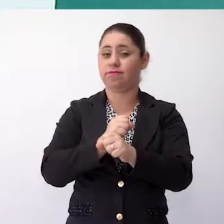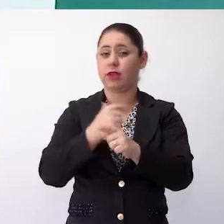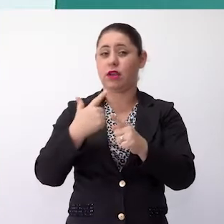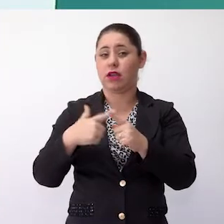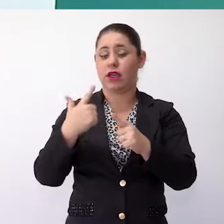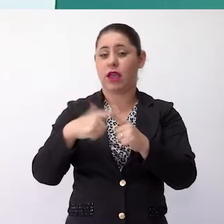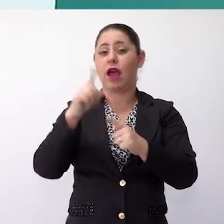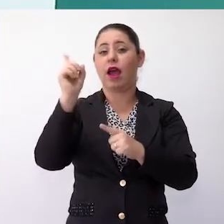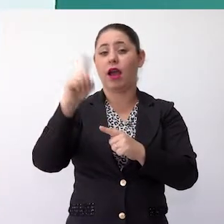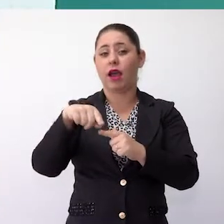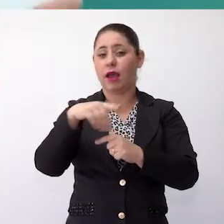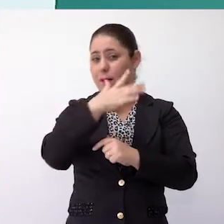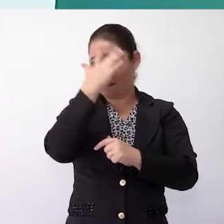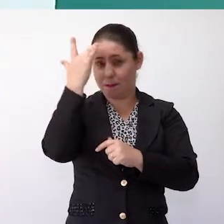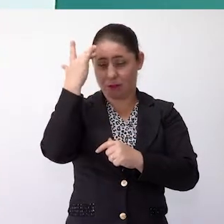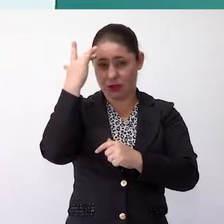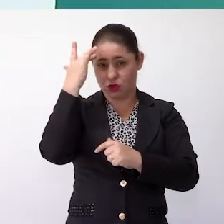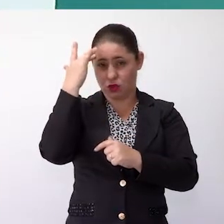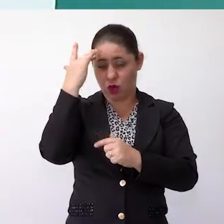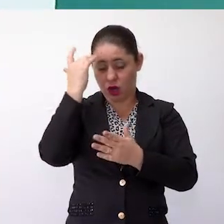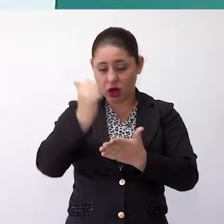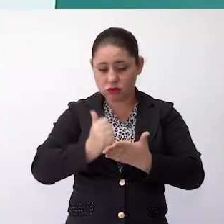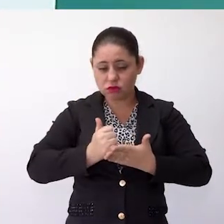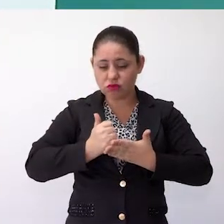são aqueles traficantes